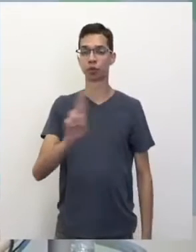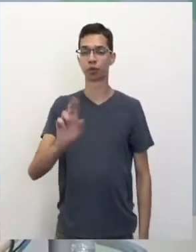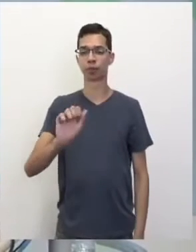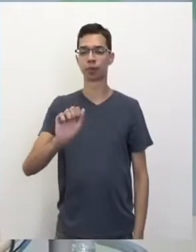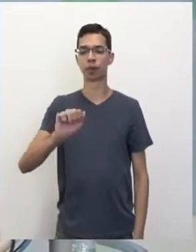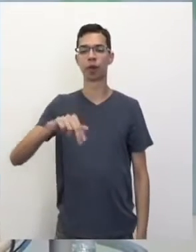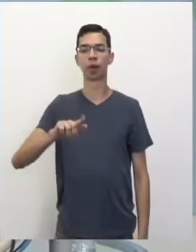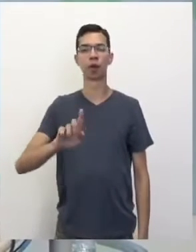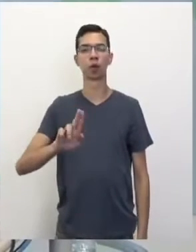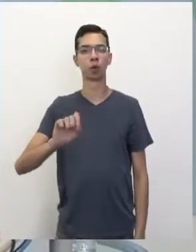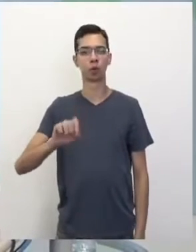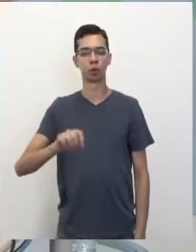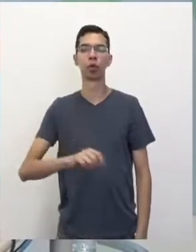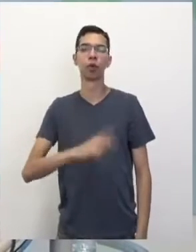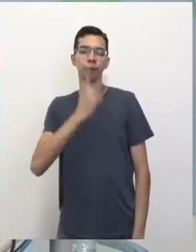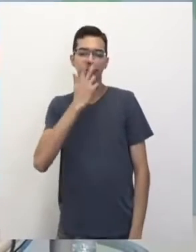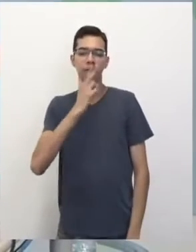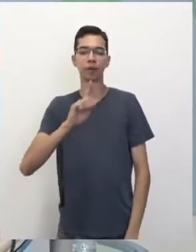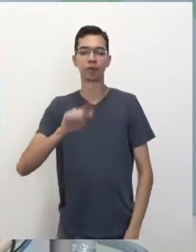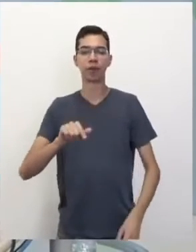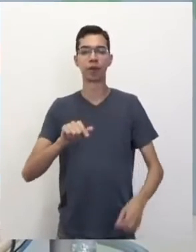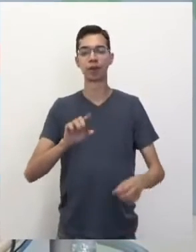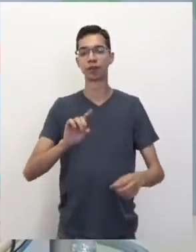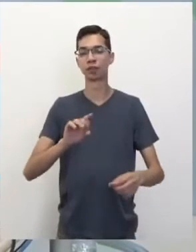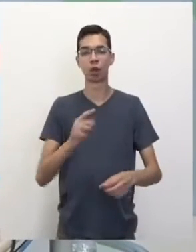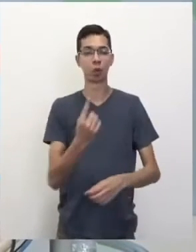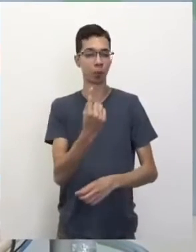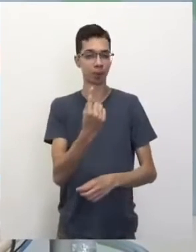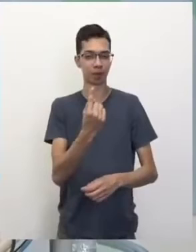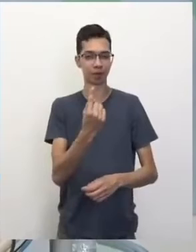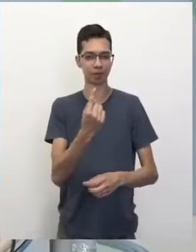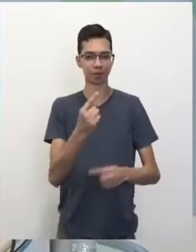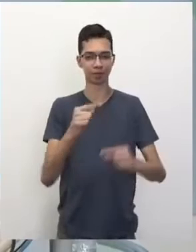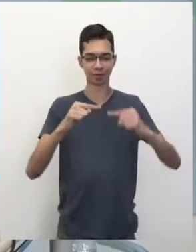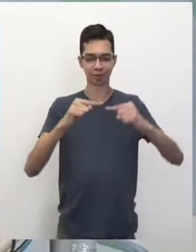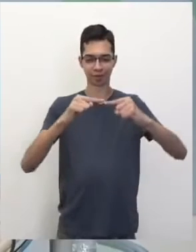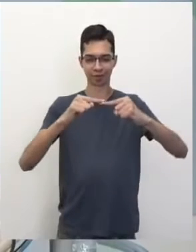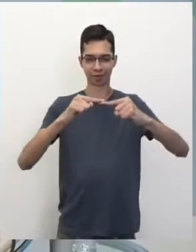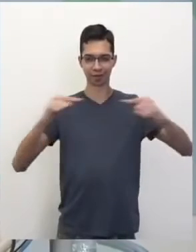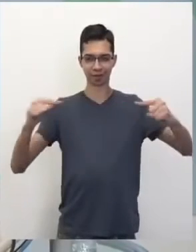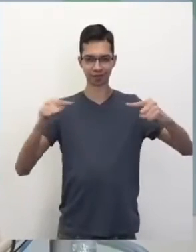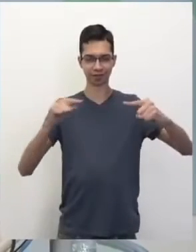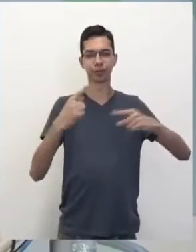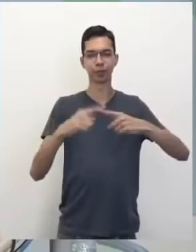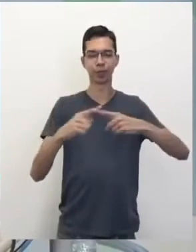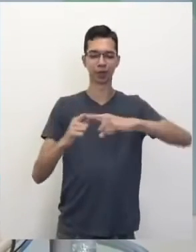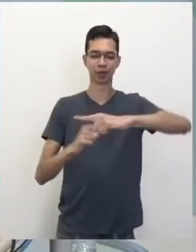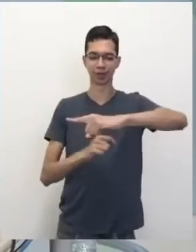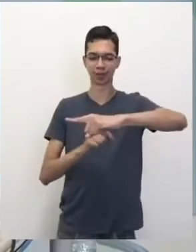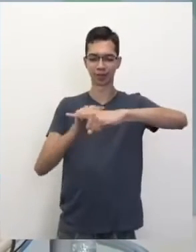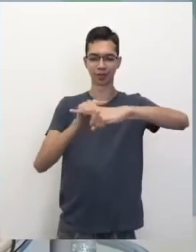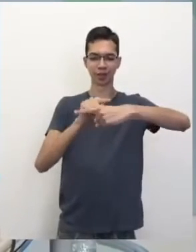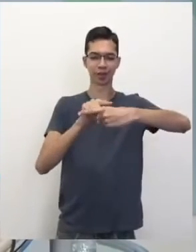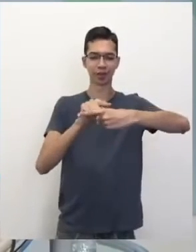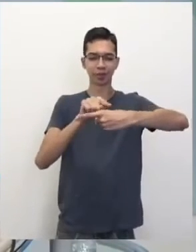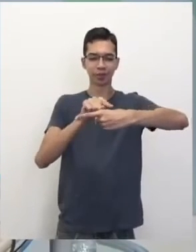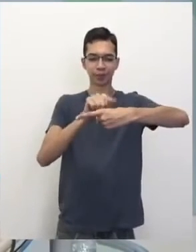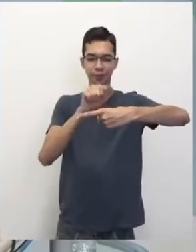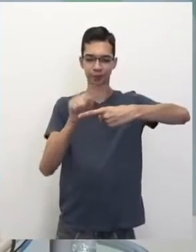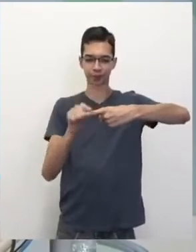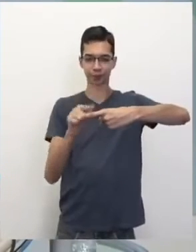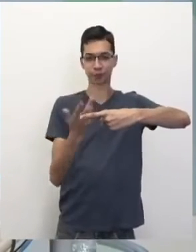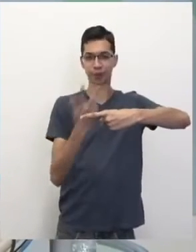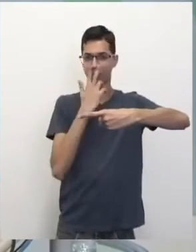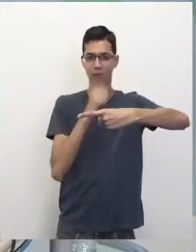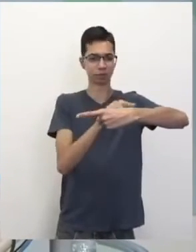né? Parece um segmento de reta só, né, Jonas? Quando a gente está falando dos 180 graus, mas nós temos dois segmentos de reta, né?